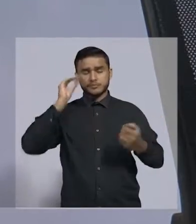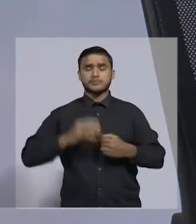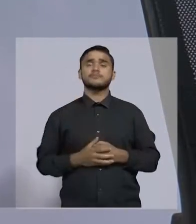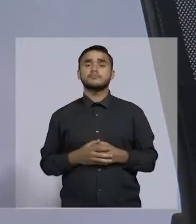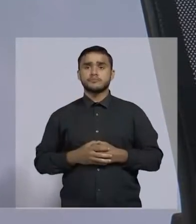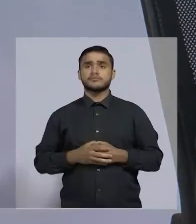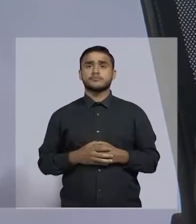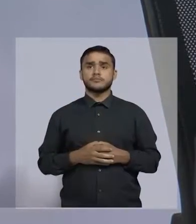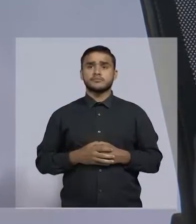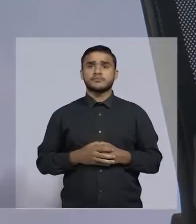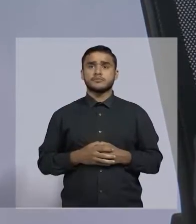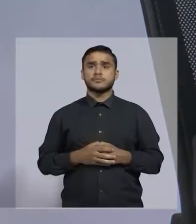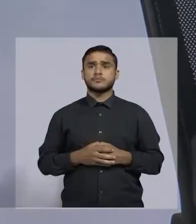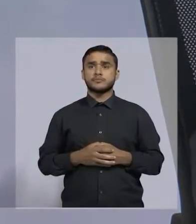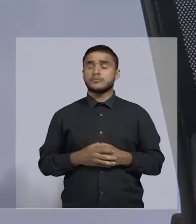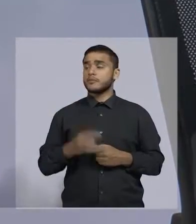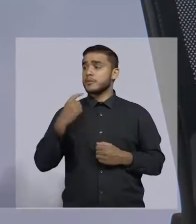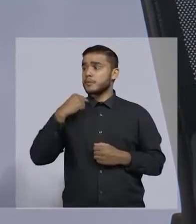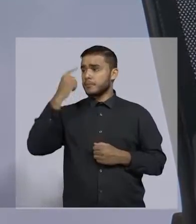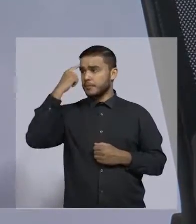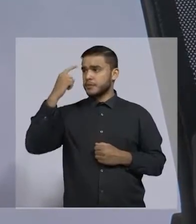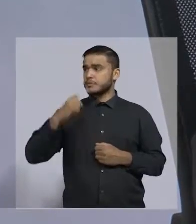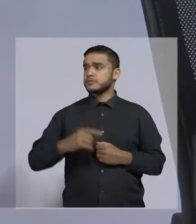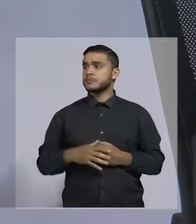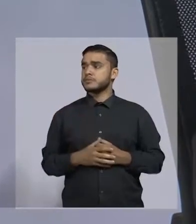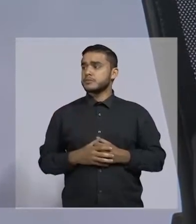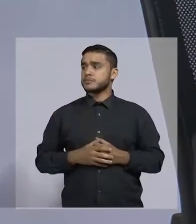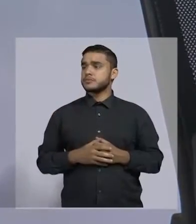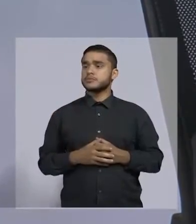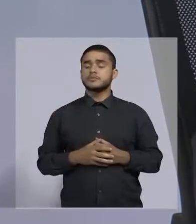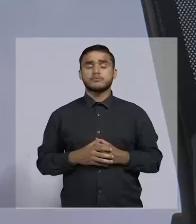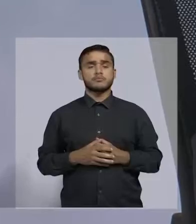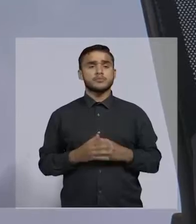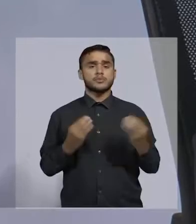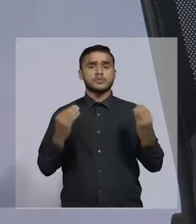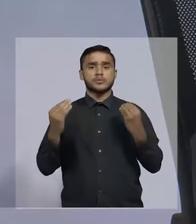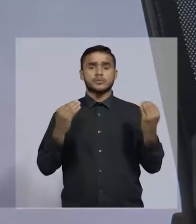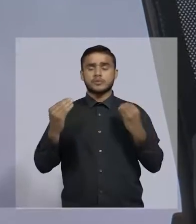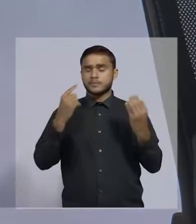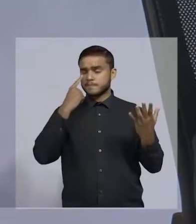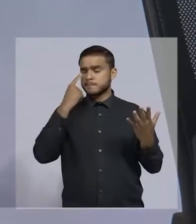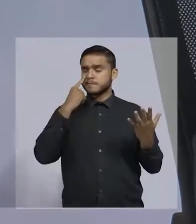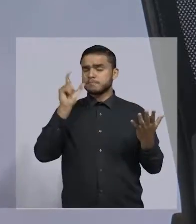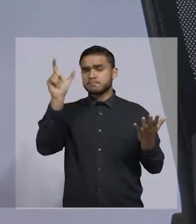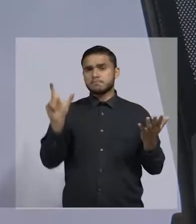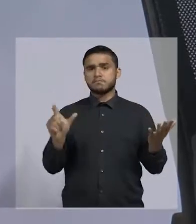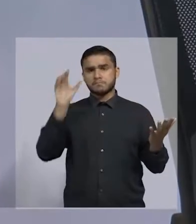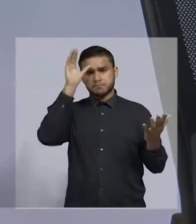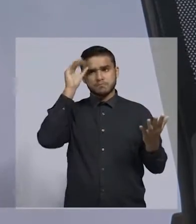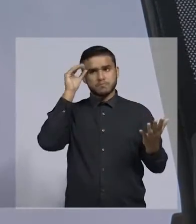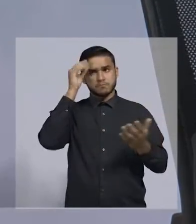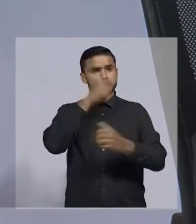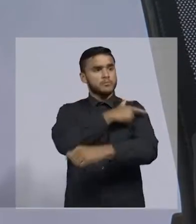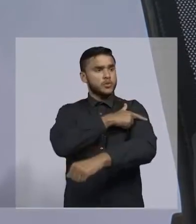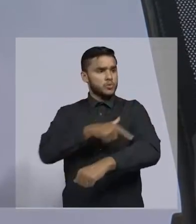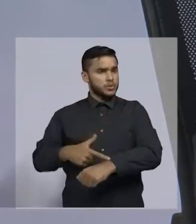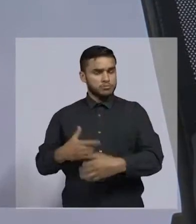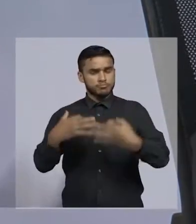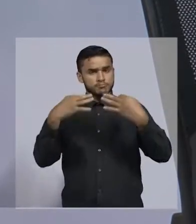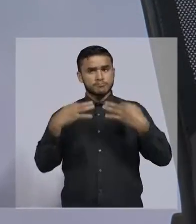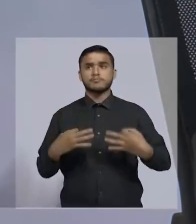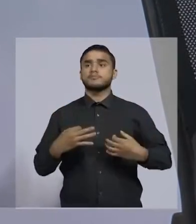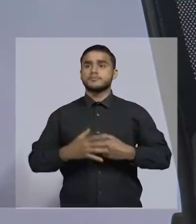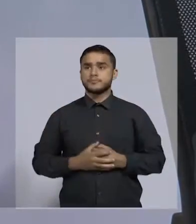digo excelente da maneira, não só pessoalmente uma pessoa muito educada, muito fina.